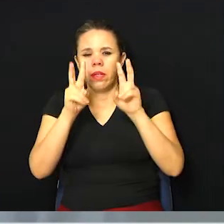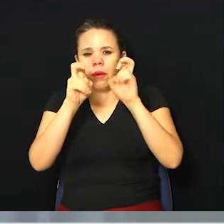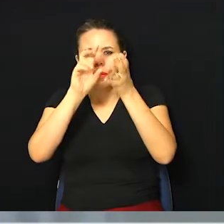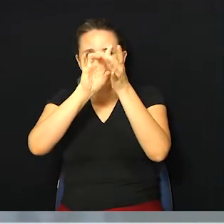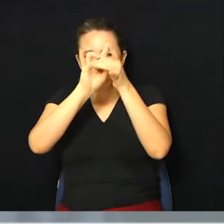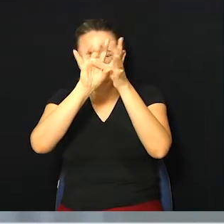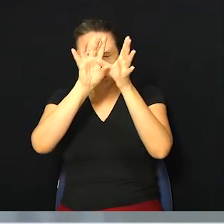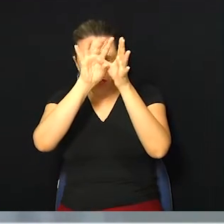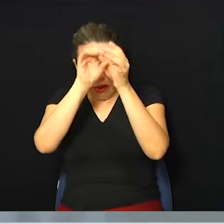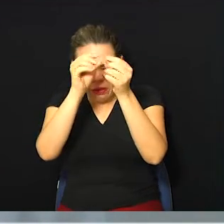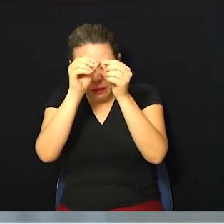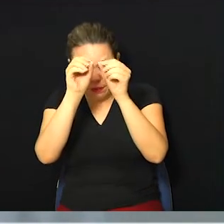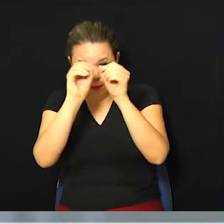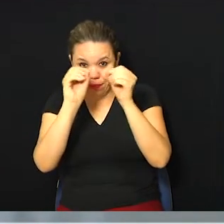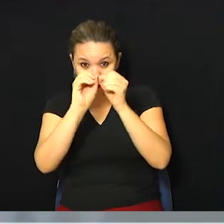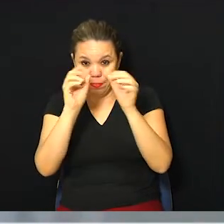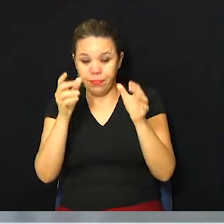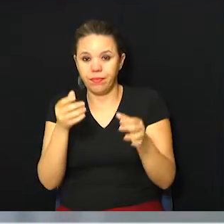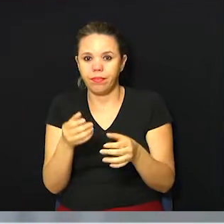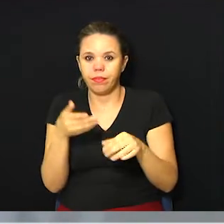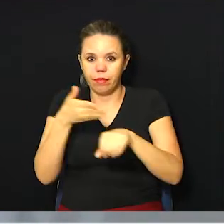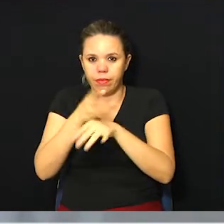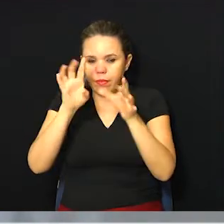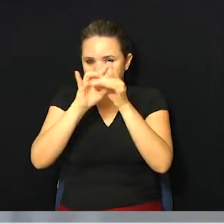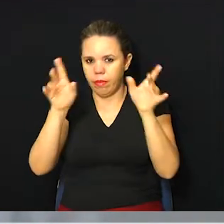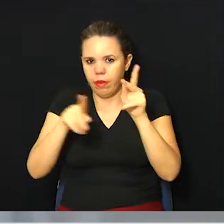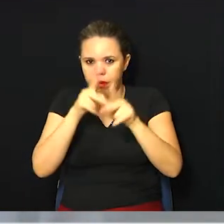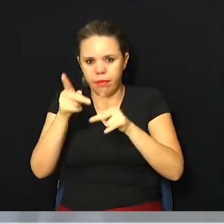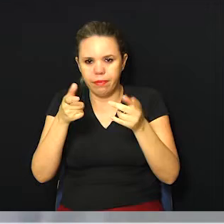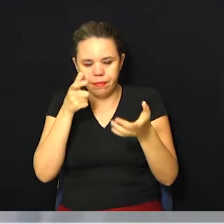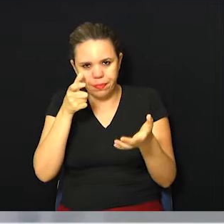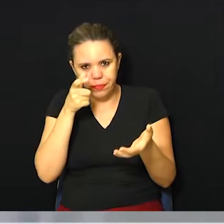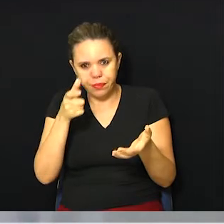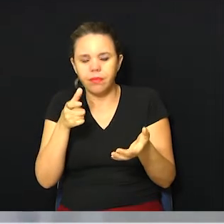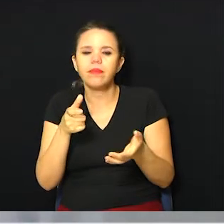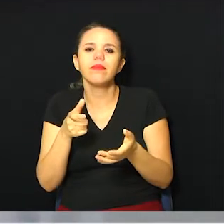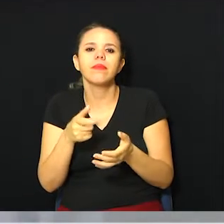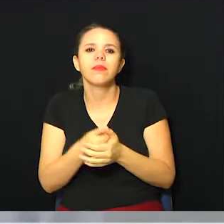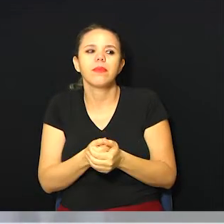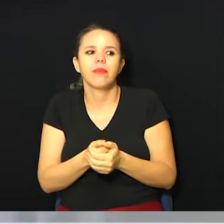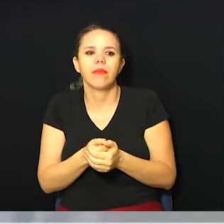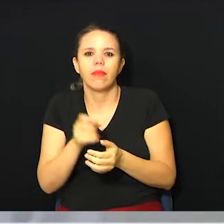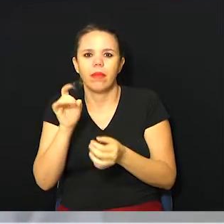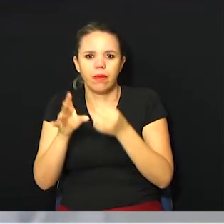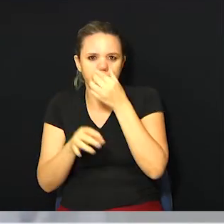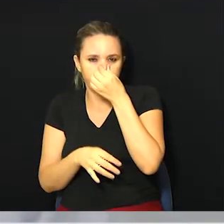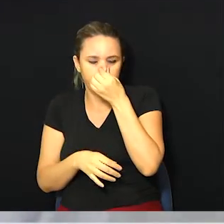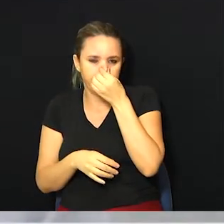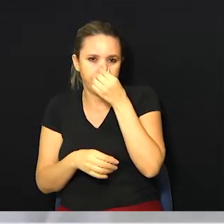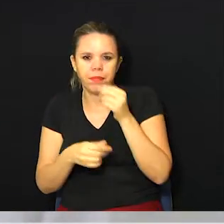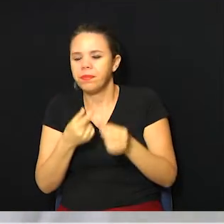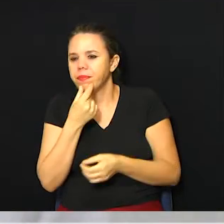é de acesso livre, né, o que a gente chama de Open Access, só está em inglês,